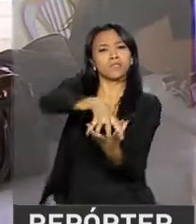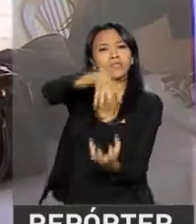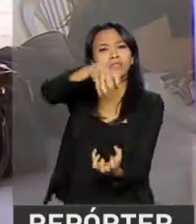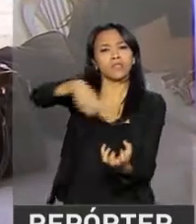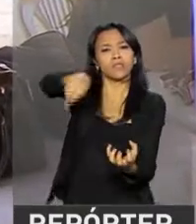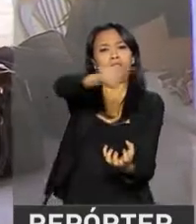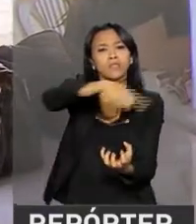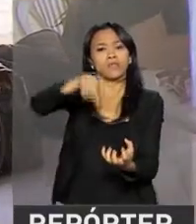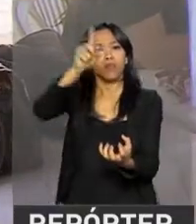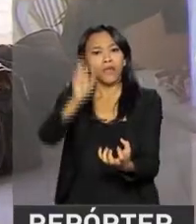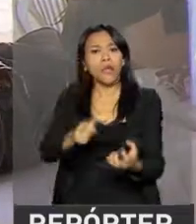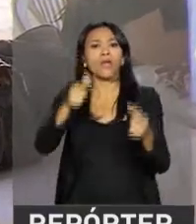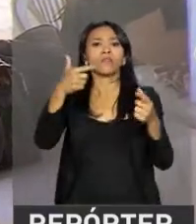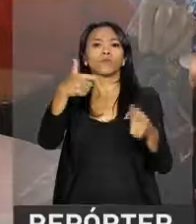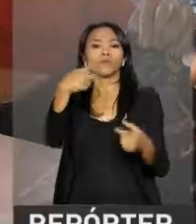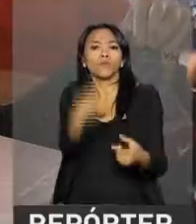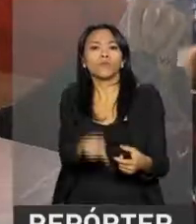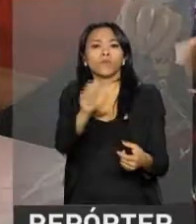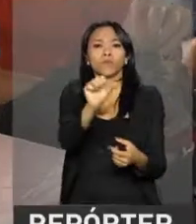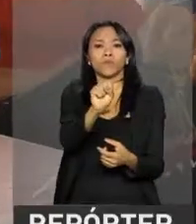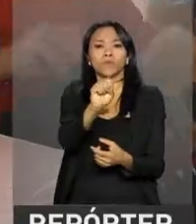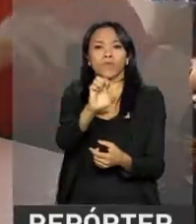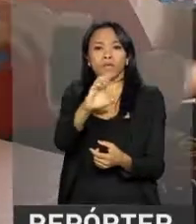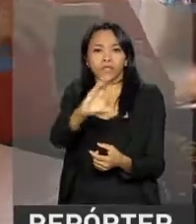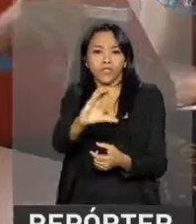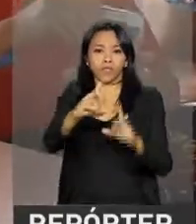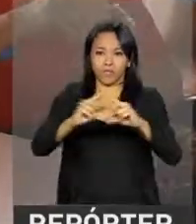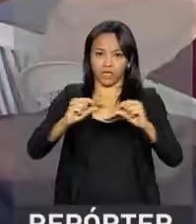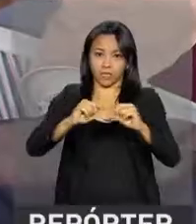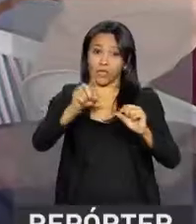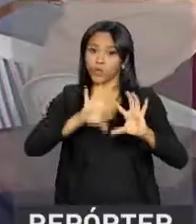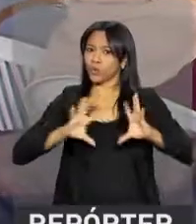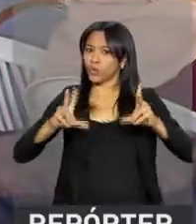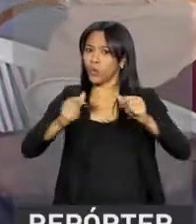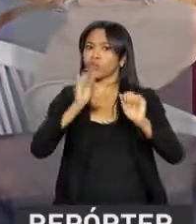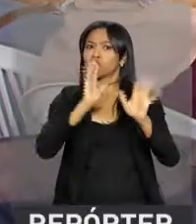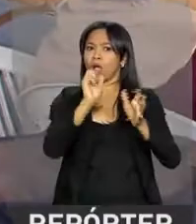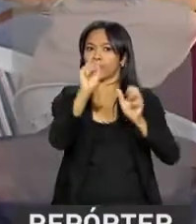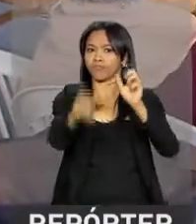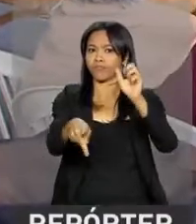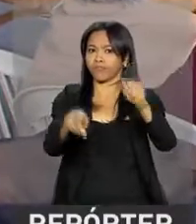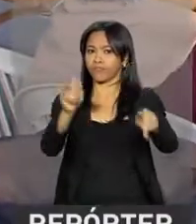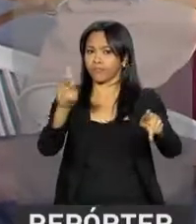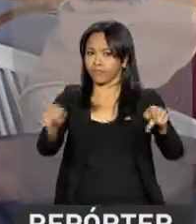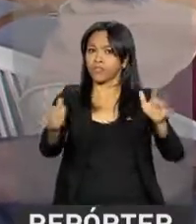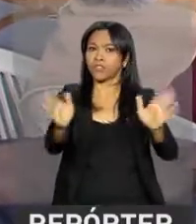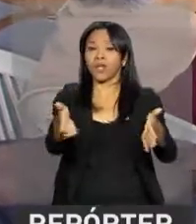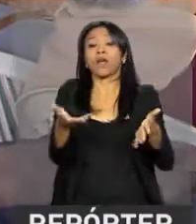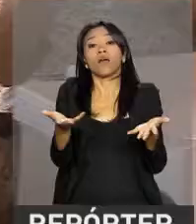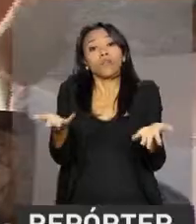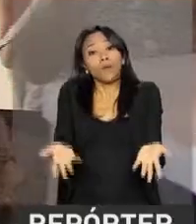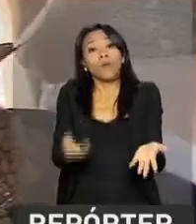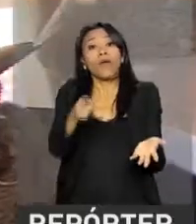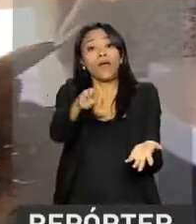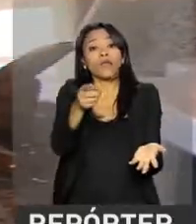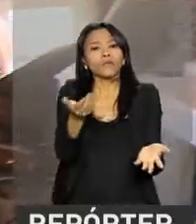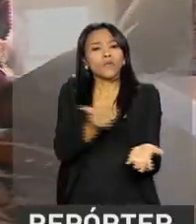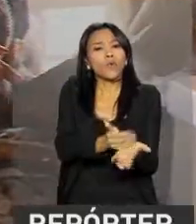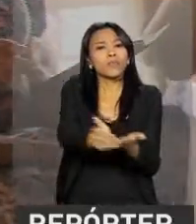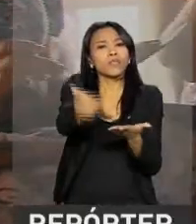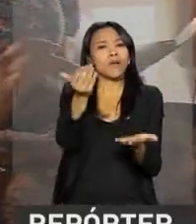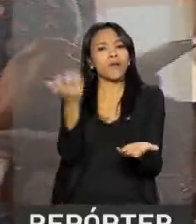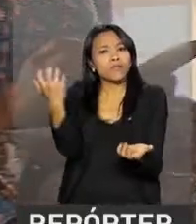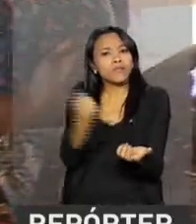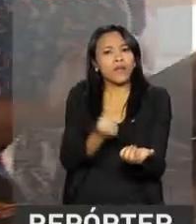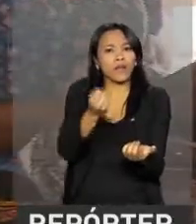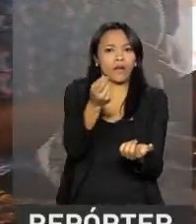atividades no sesc de brasília todas são aposentadas e assim que passaram a contar com o benefício elas puderam sacar